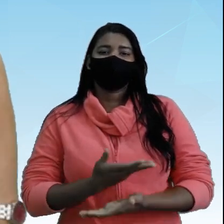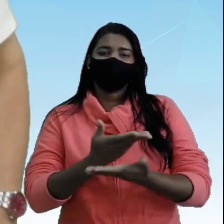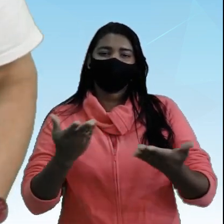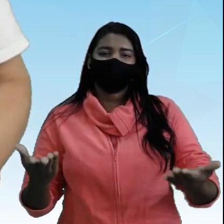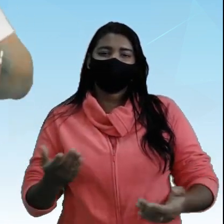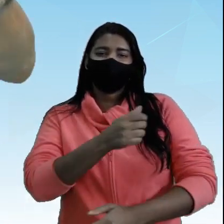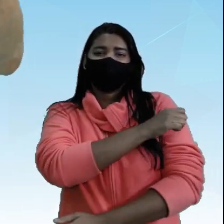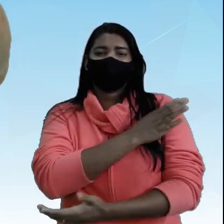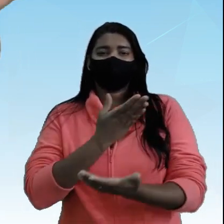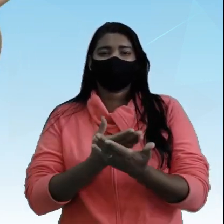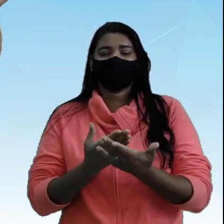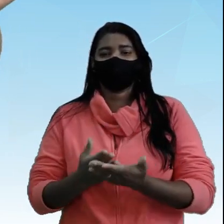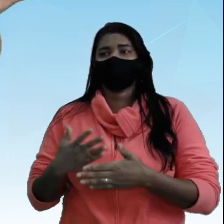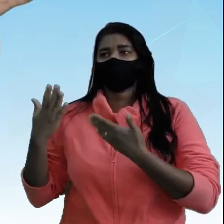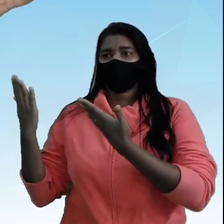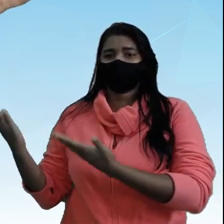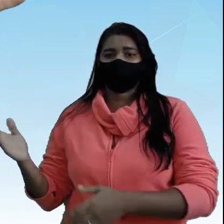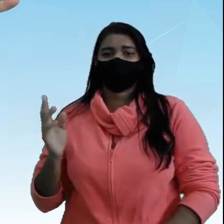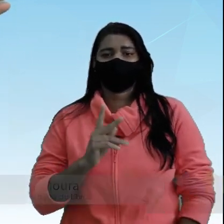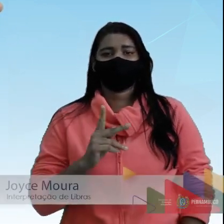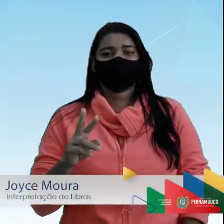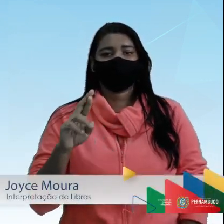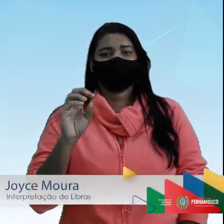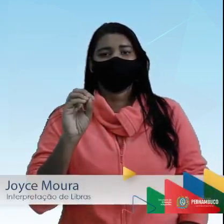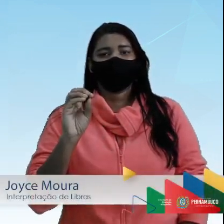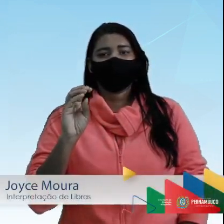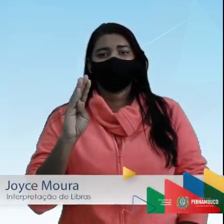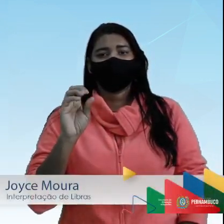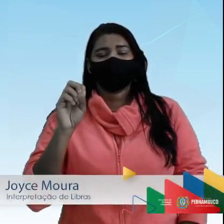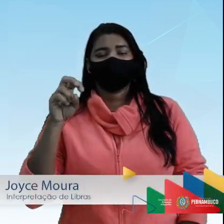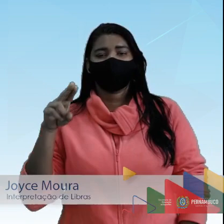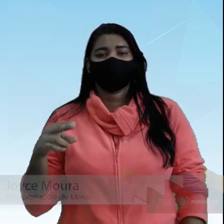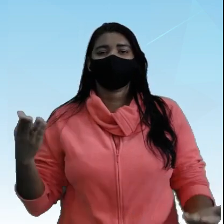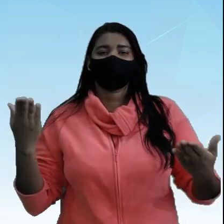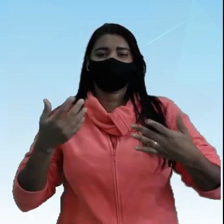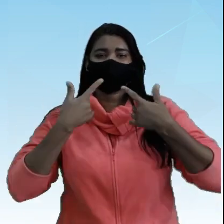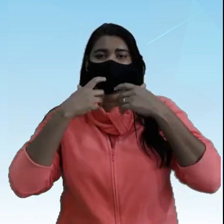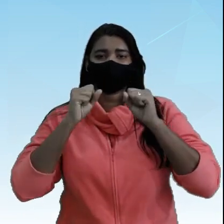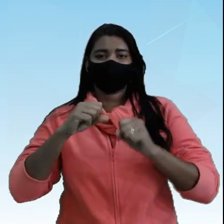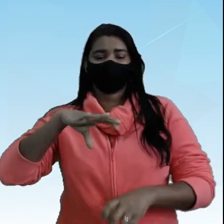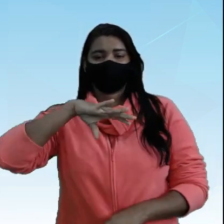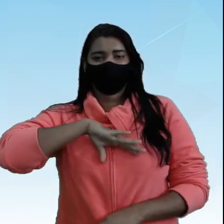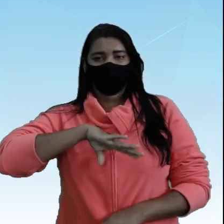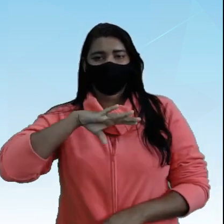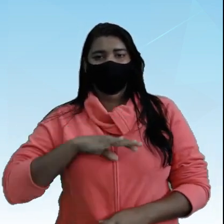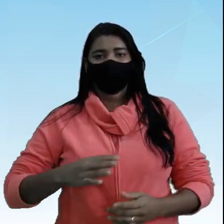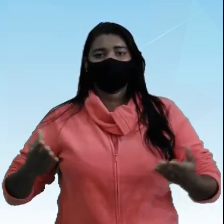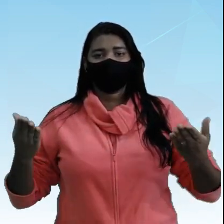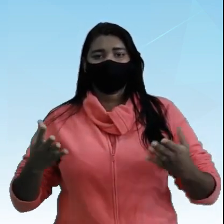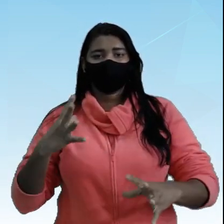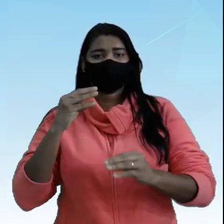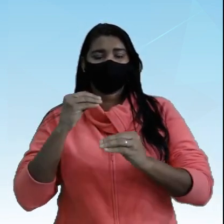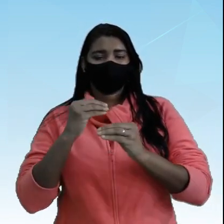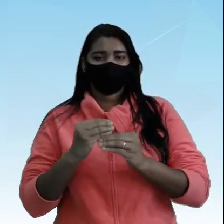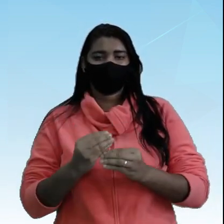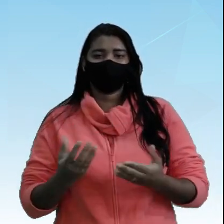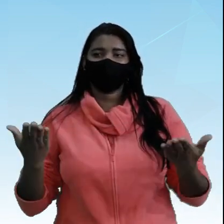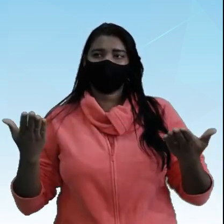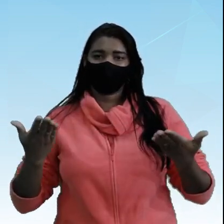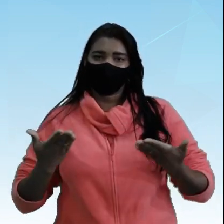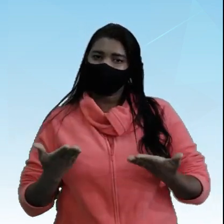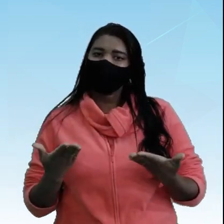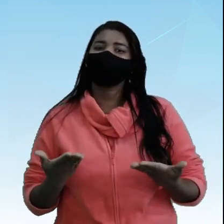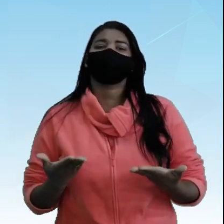Olá, estudantes! Eu sou o professor Robson Anselmo Tavares, professor de língua portuguesa. E hoje,